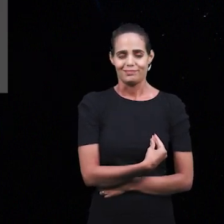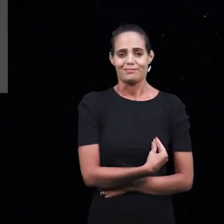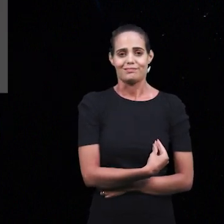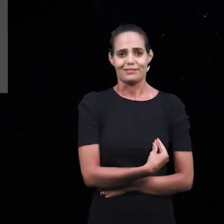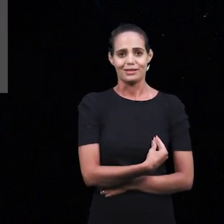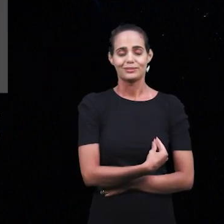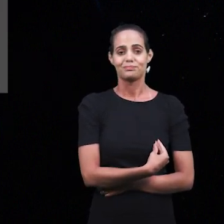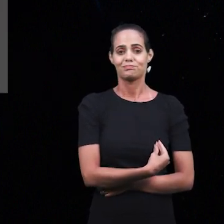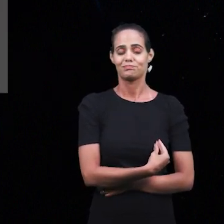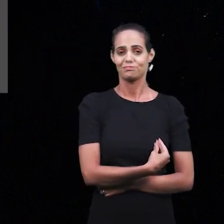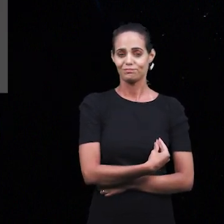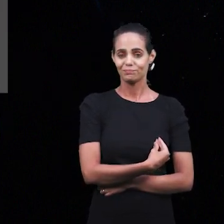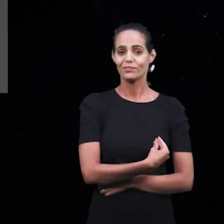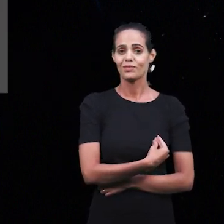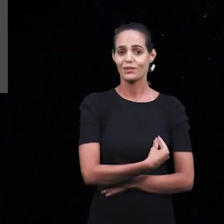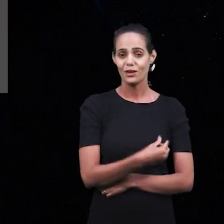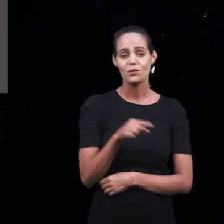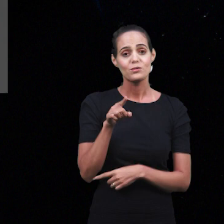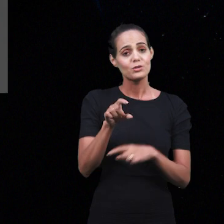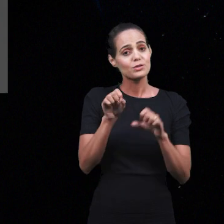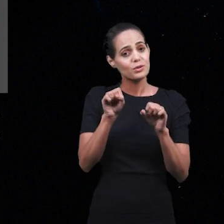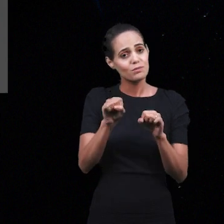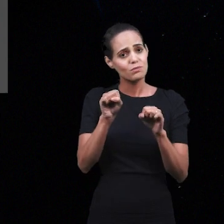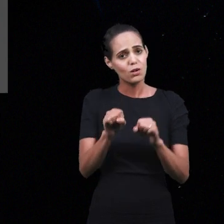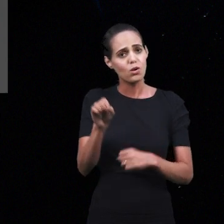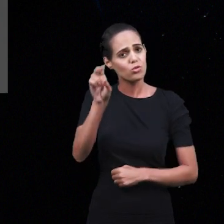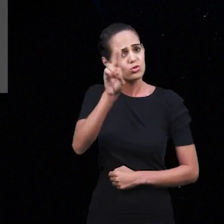Ele é arma ao teu